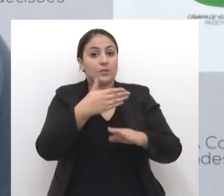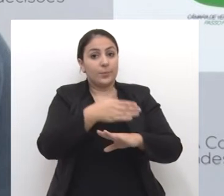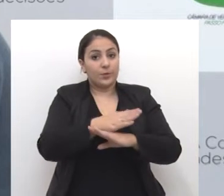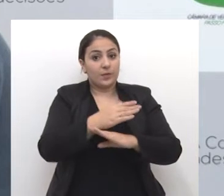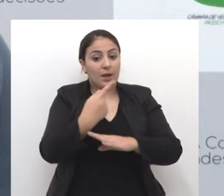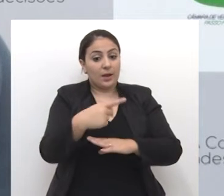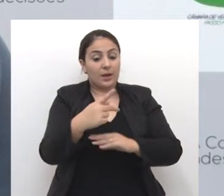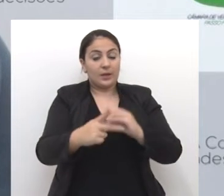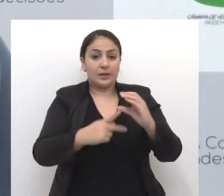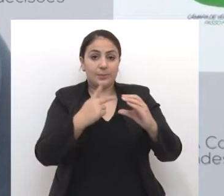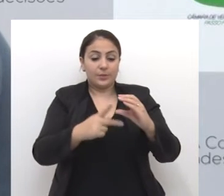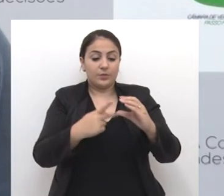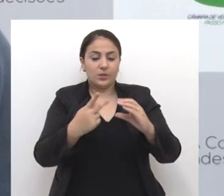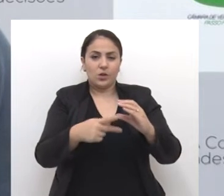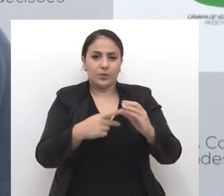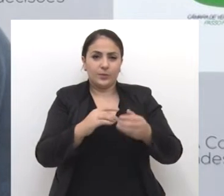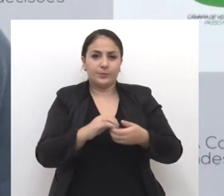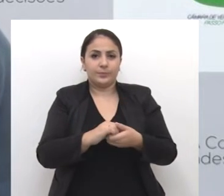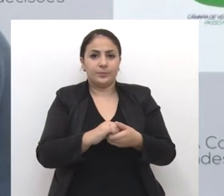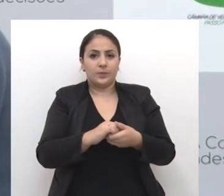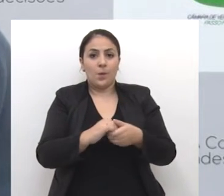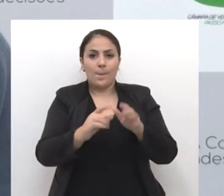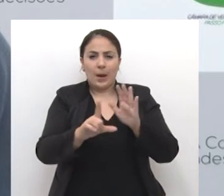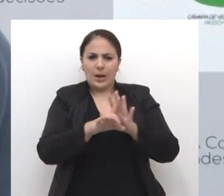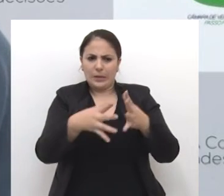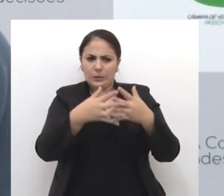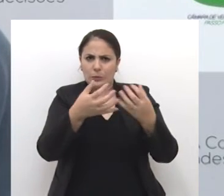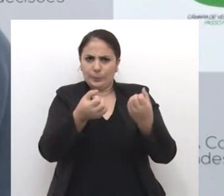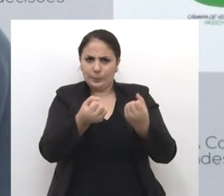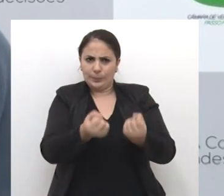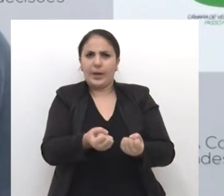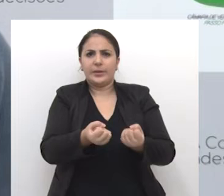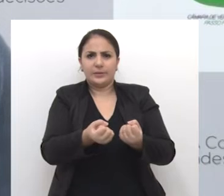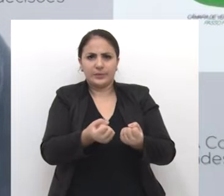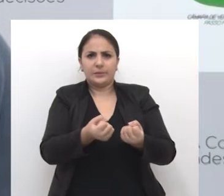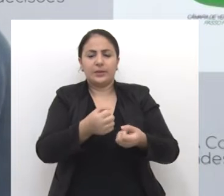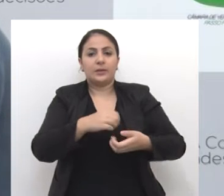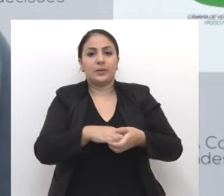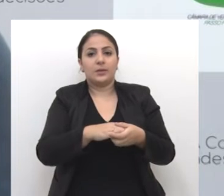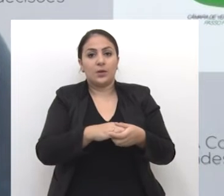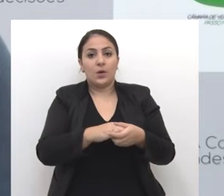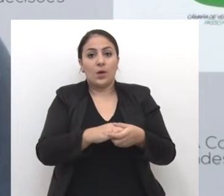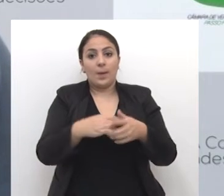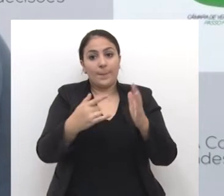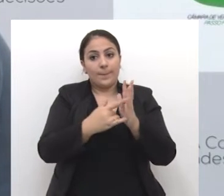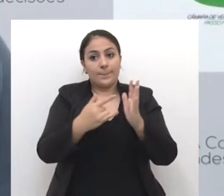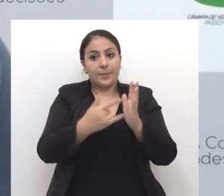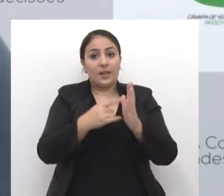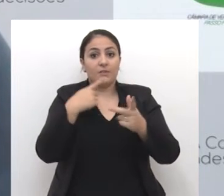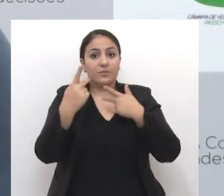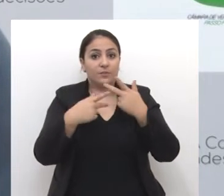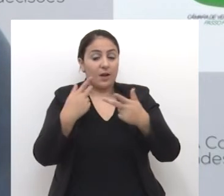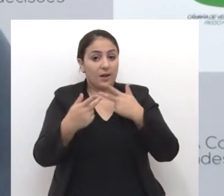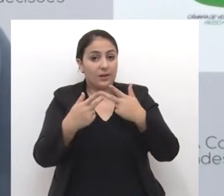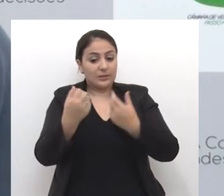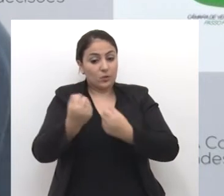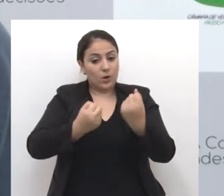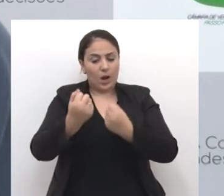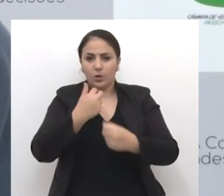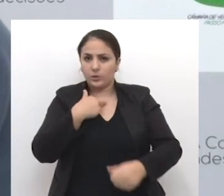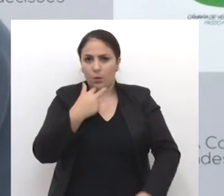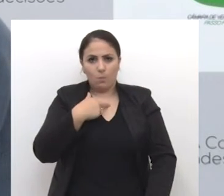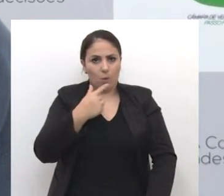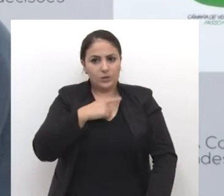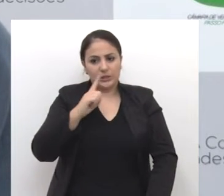lei que nós aprovamos aqui na Câmara, é uma lei complexa, mas num dos seus artigos ela diz que os veículos não podem